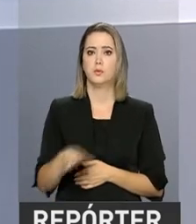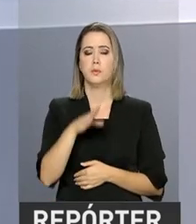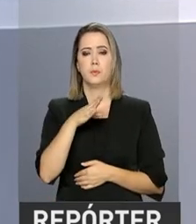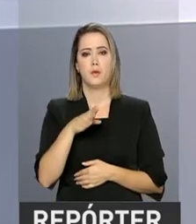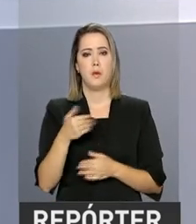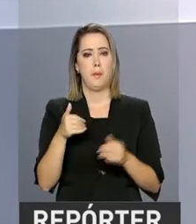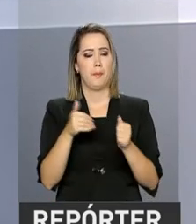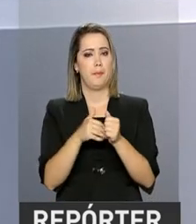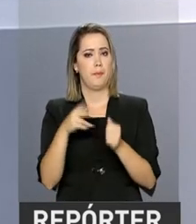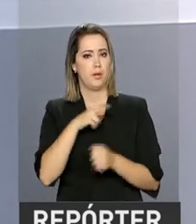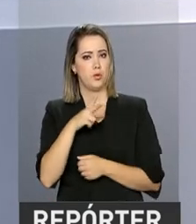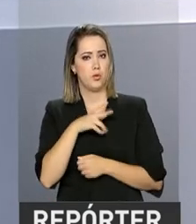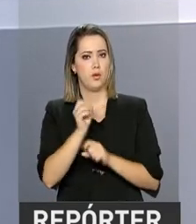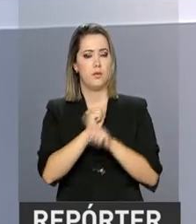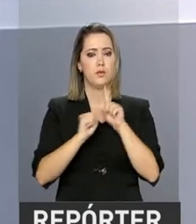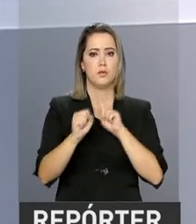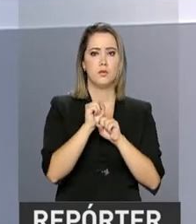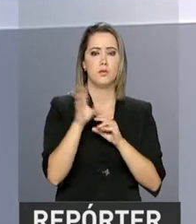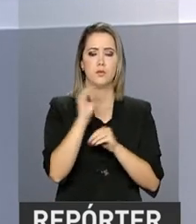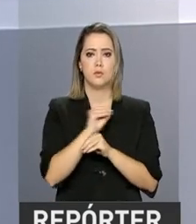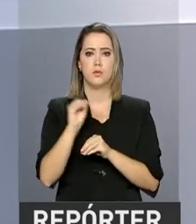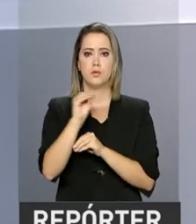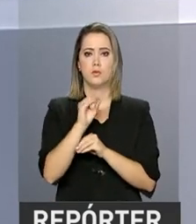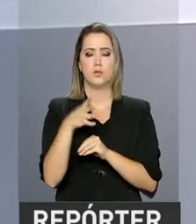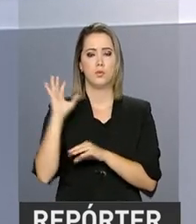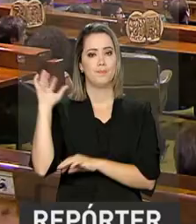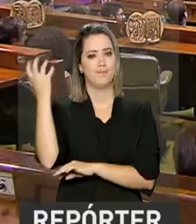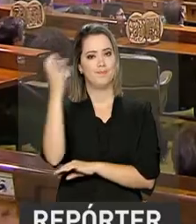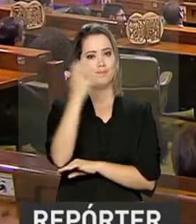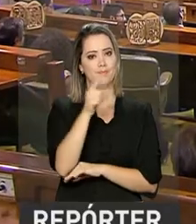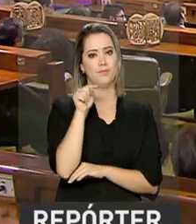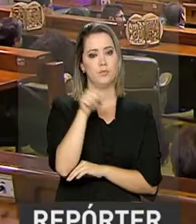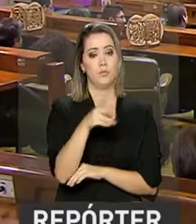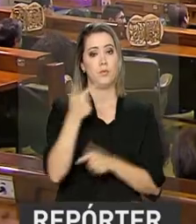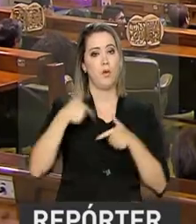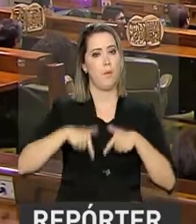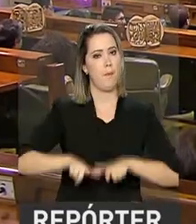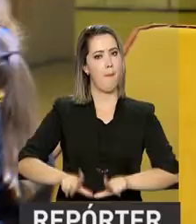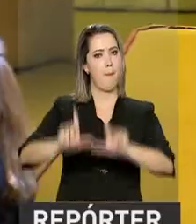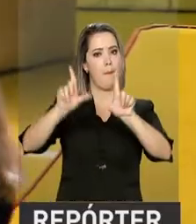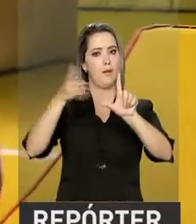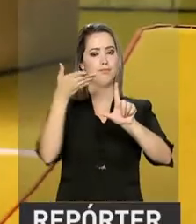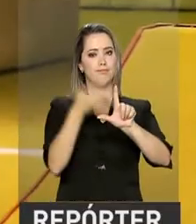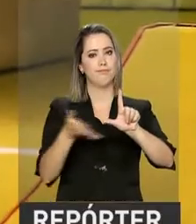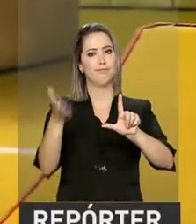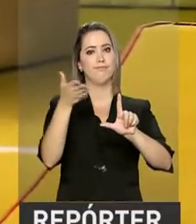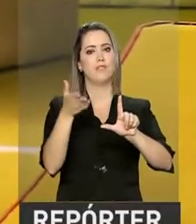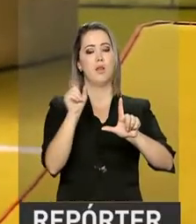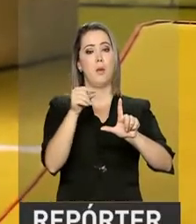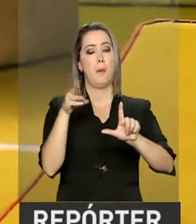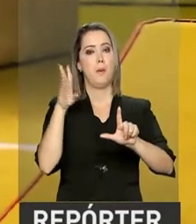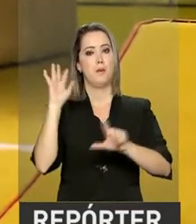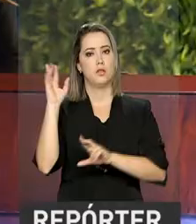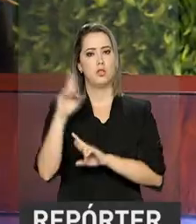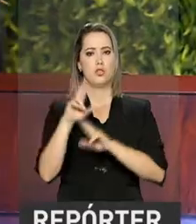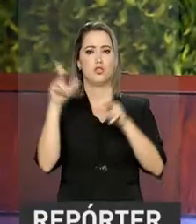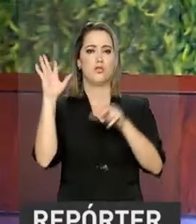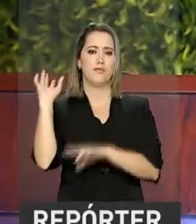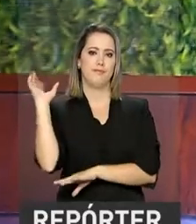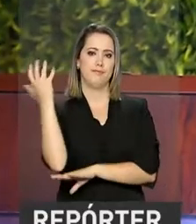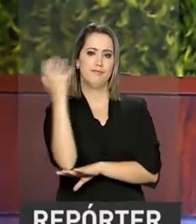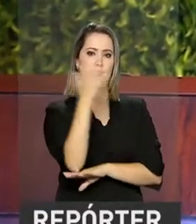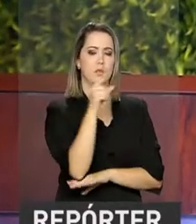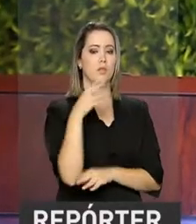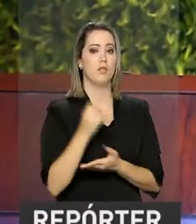da sociedade para ajudar na conservação do meio ambiente é o prêmio nacional da biodiversidade entregue nesta